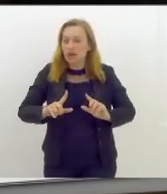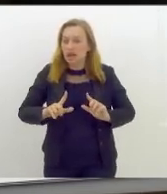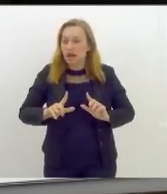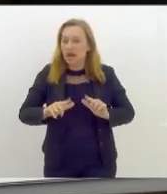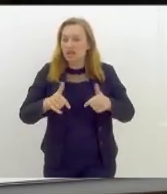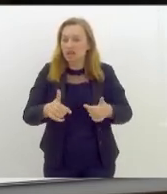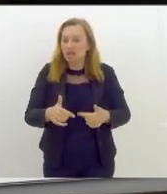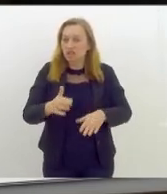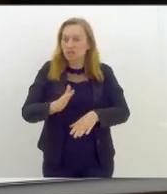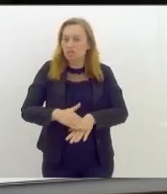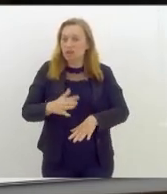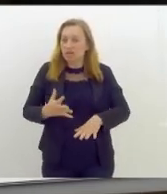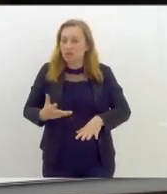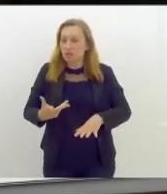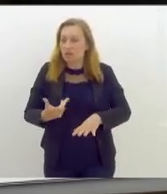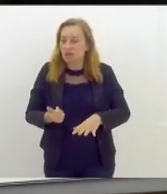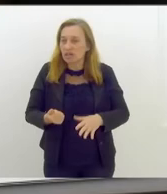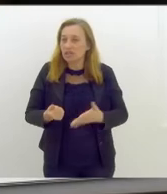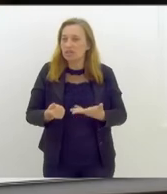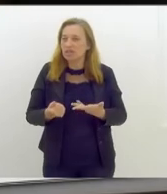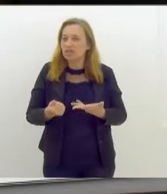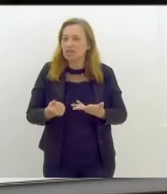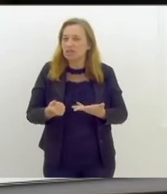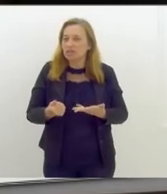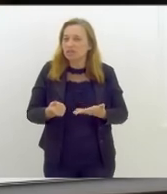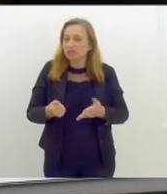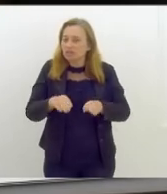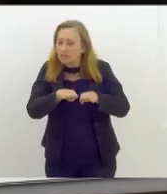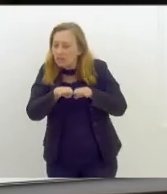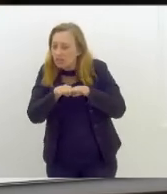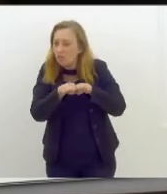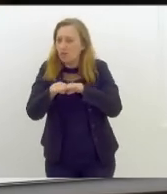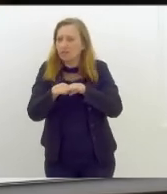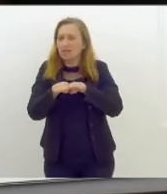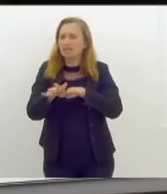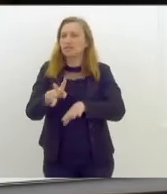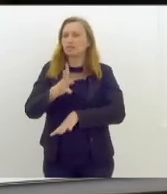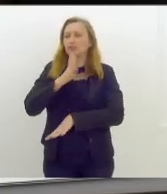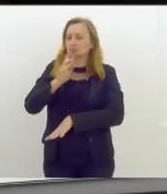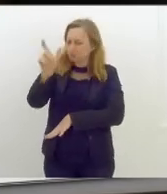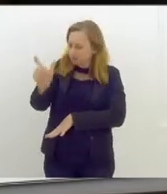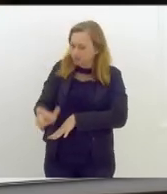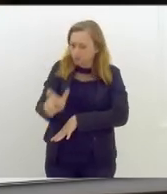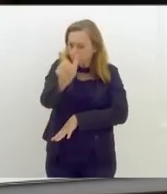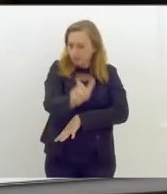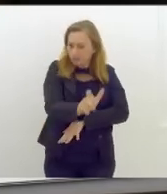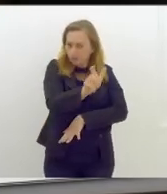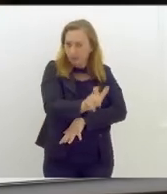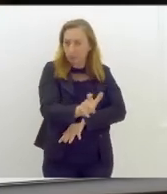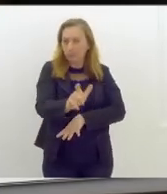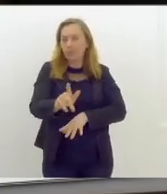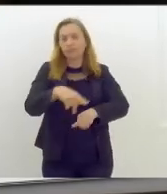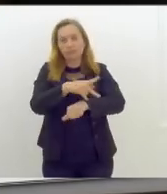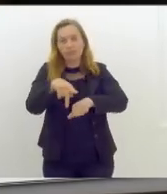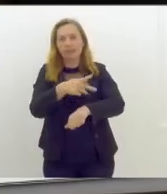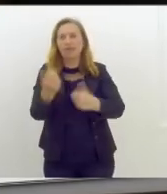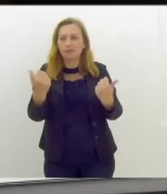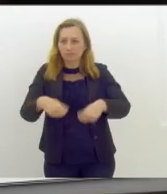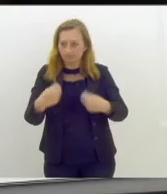e nos colocarmos em pé de igualdade e reconhecermos que esse país